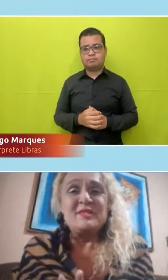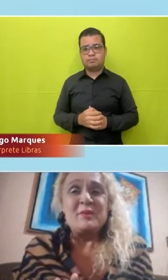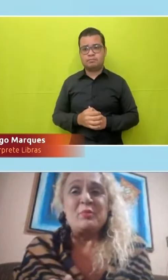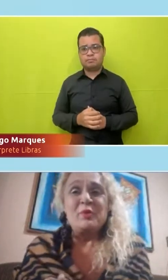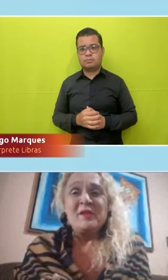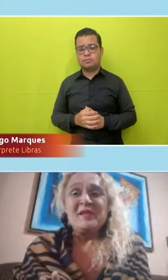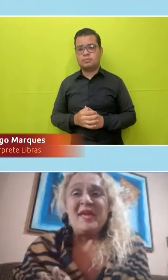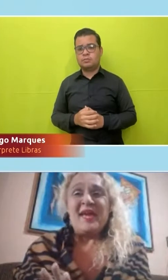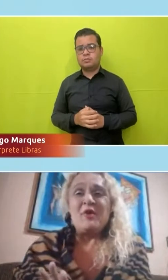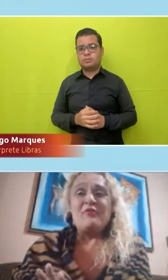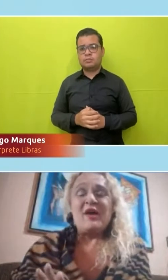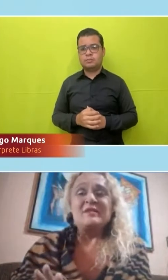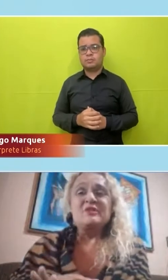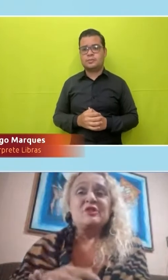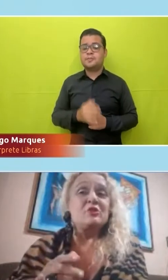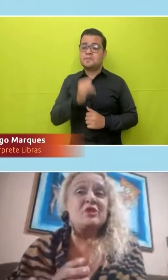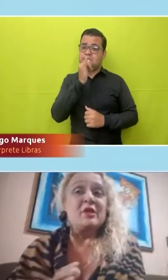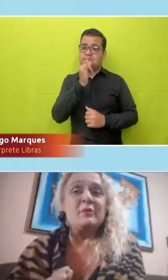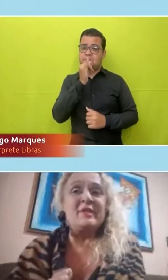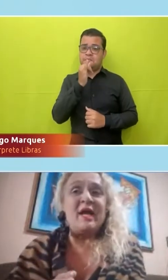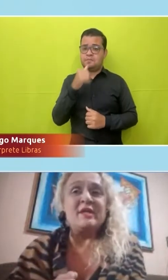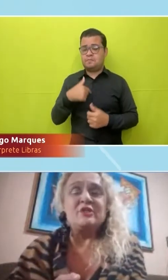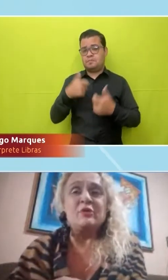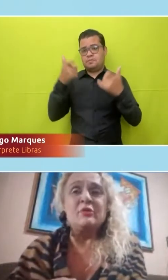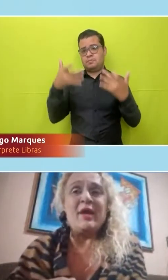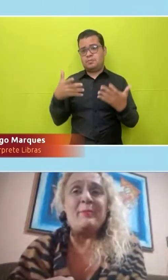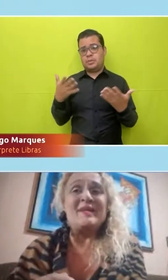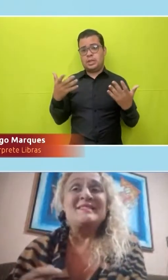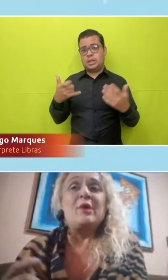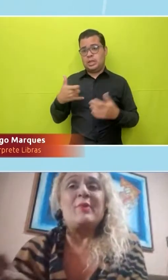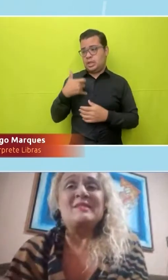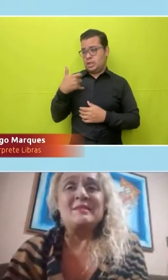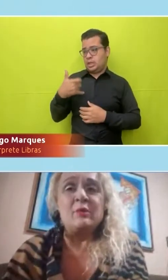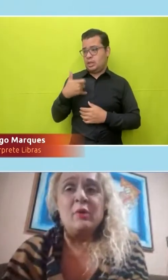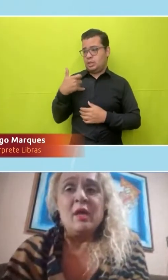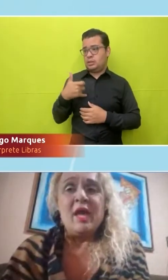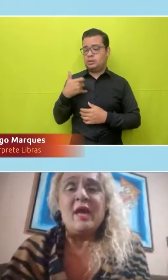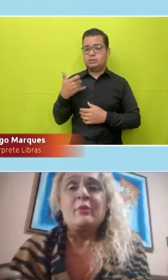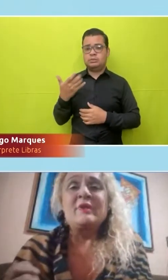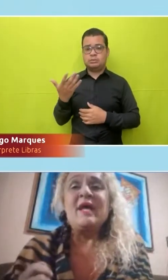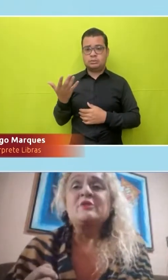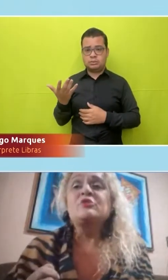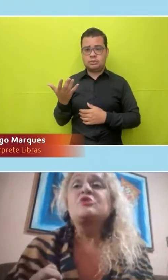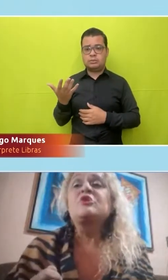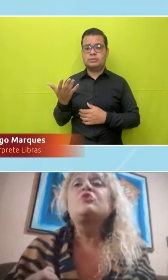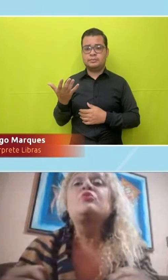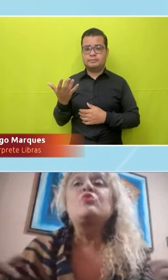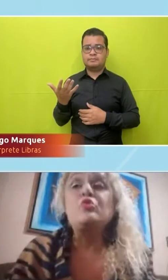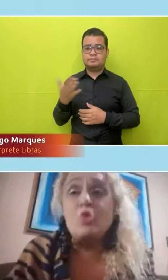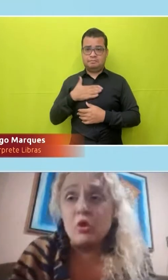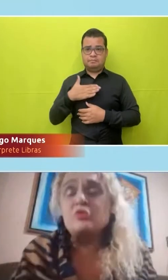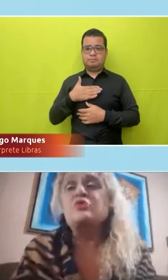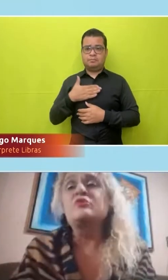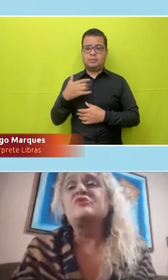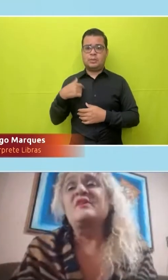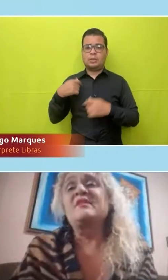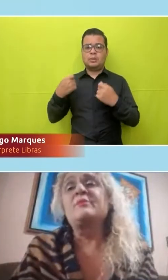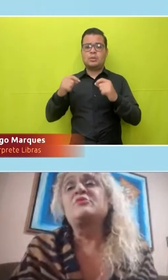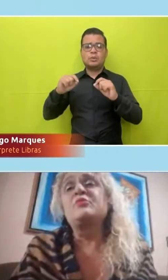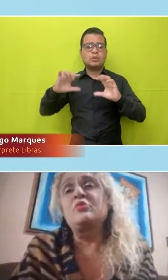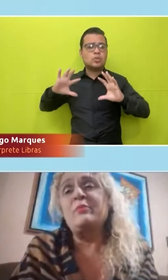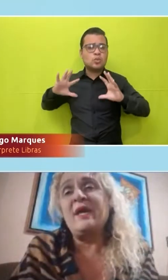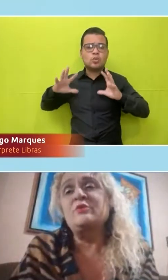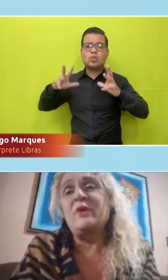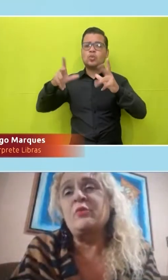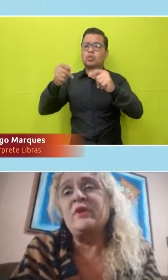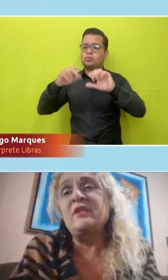por exemplo, eu falo assim, gente, estou chegando numa idade que não é passar o bastão, é numa idade onde todos juntos fazemos